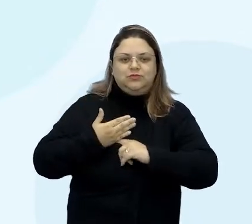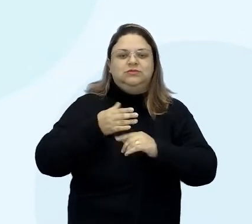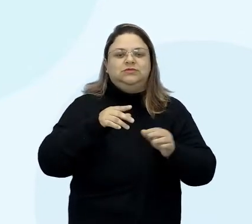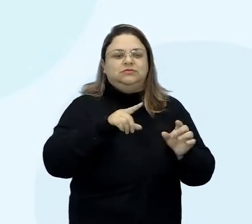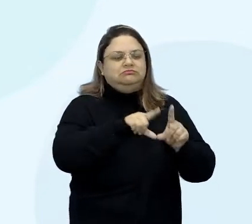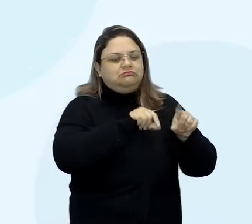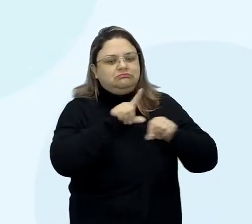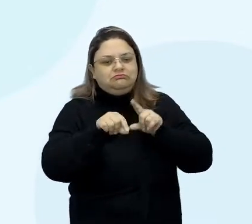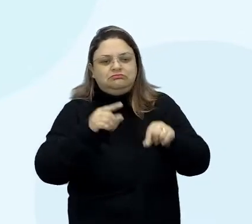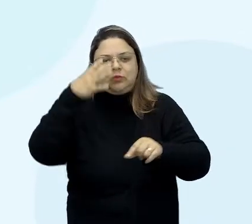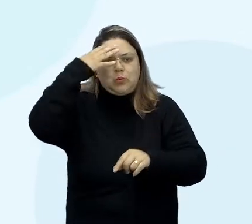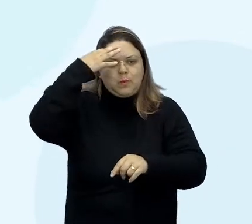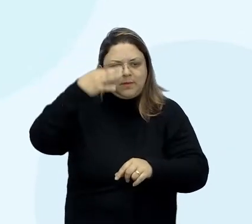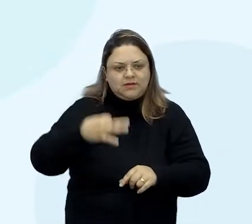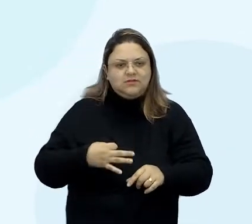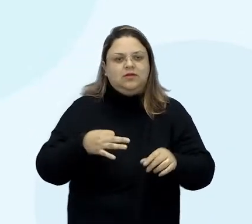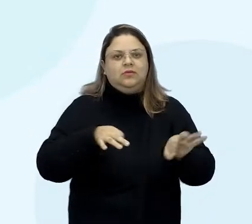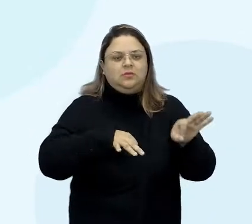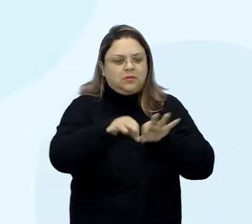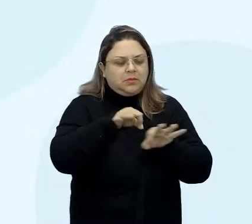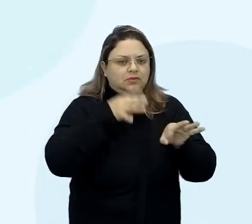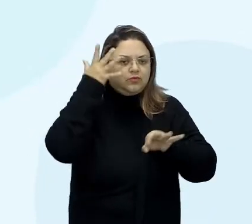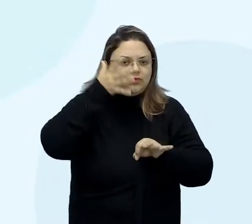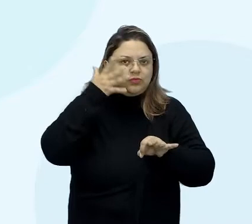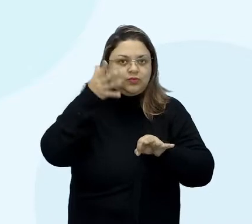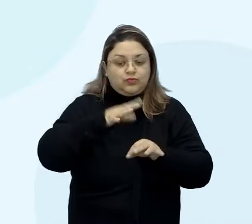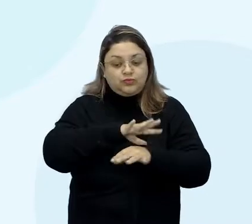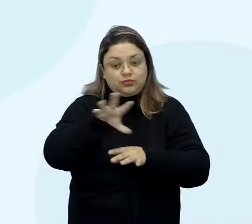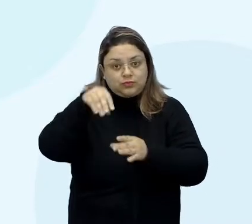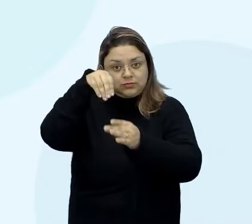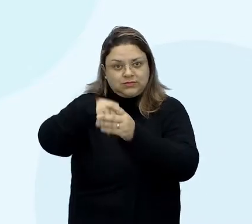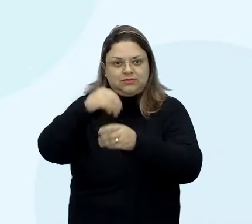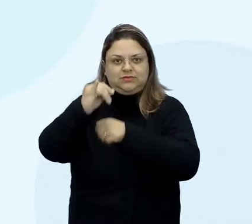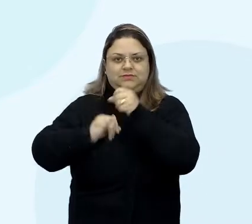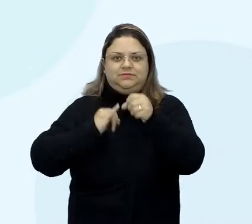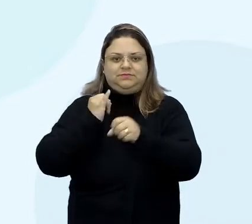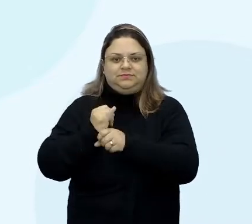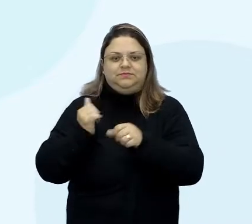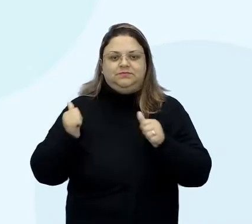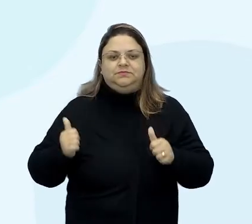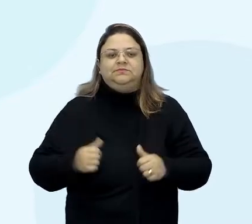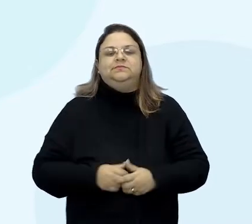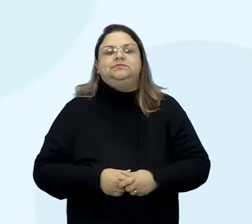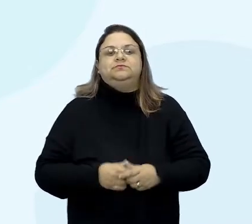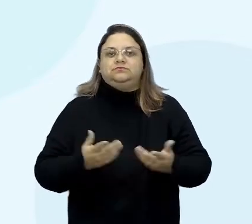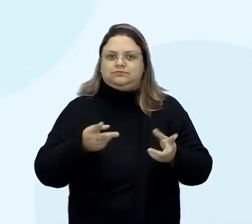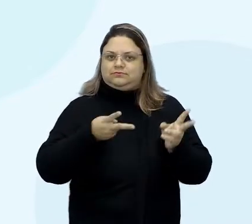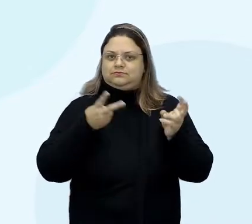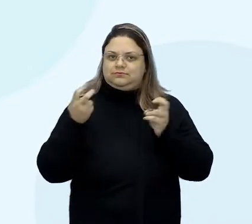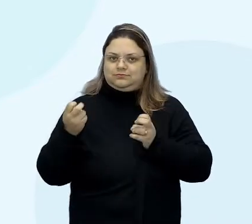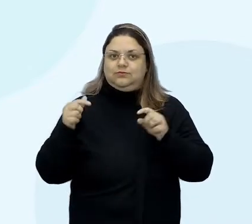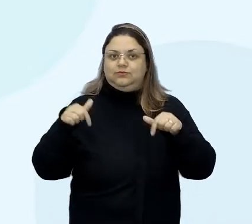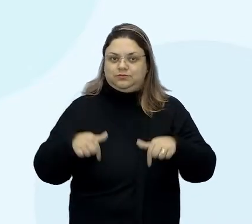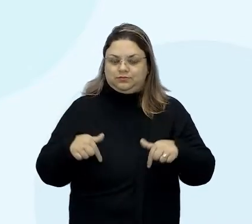de discursos em ambiente digital. Então, vocês perceberam que as habilidades aqui